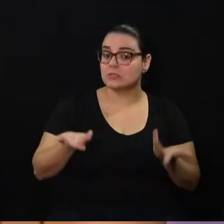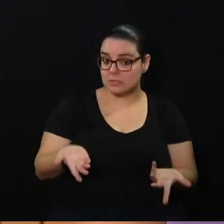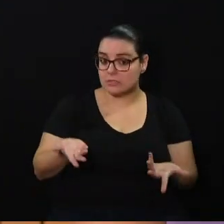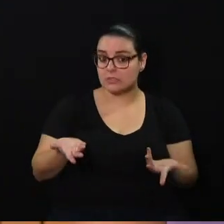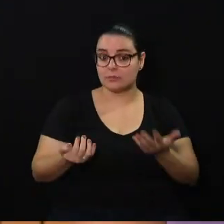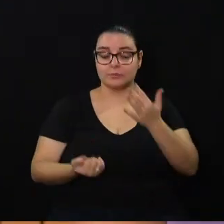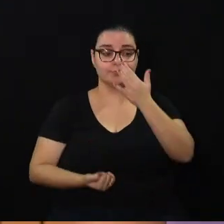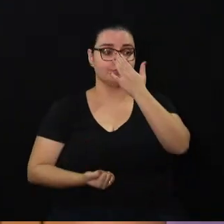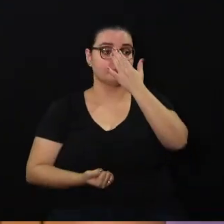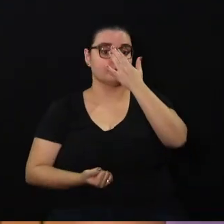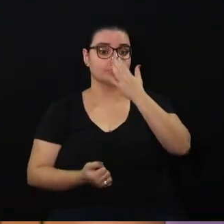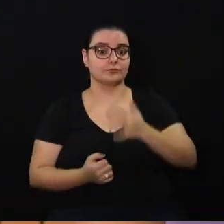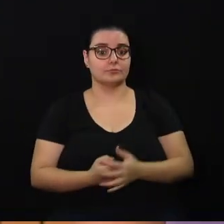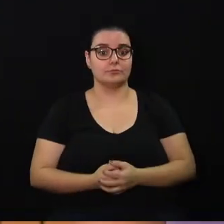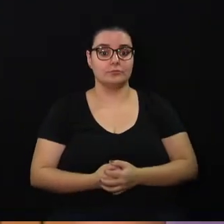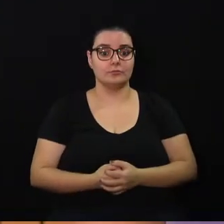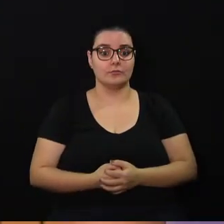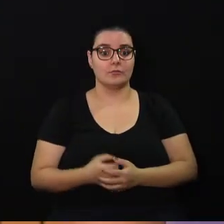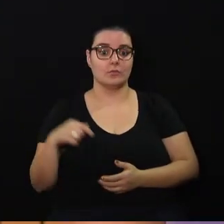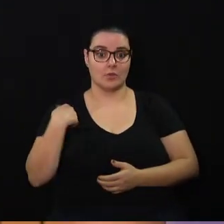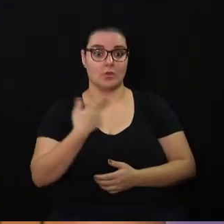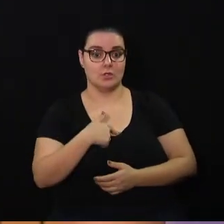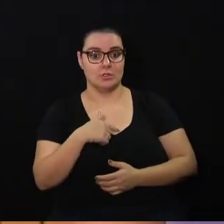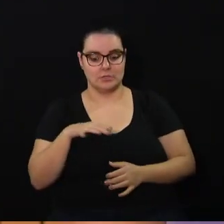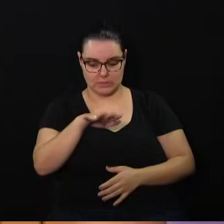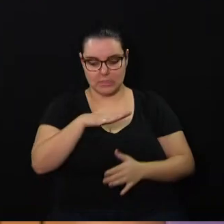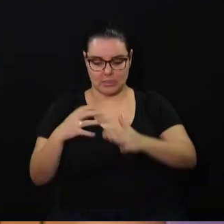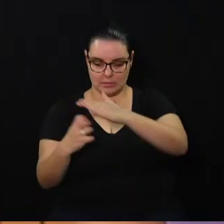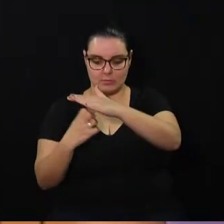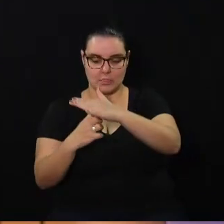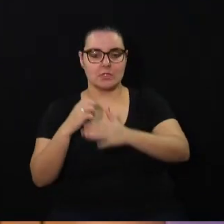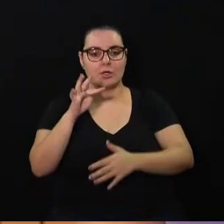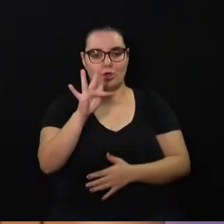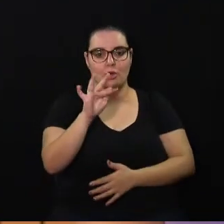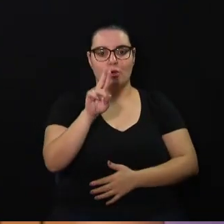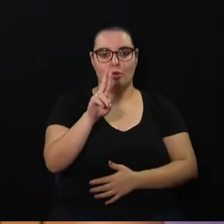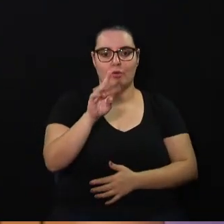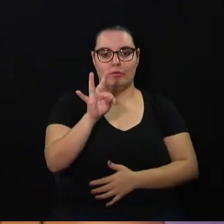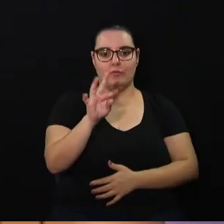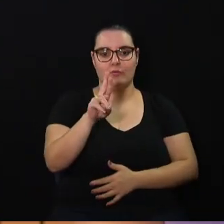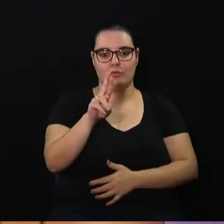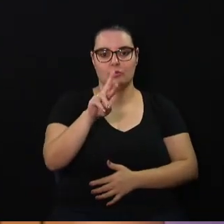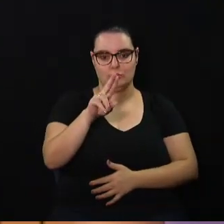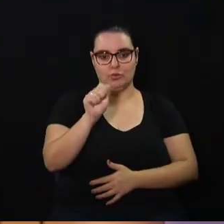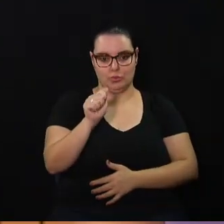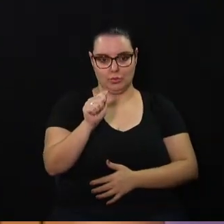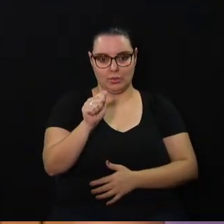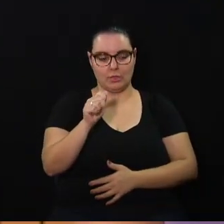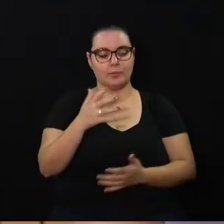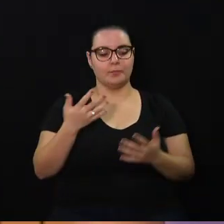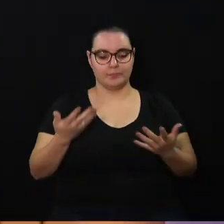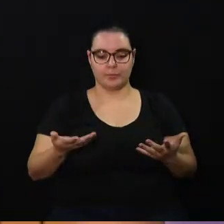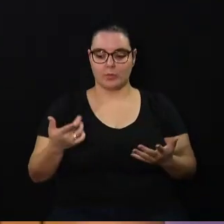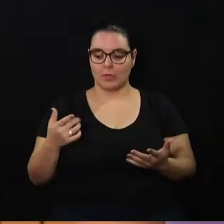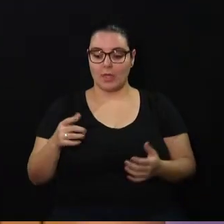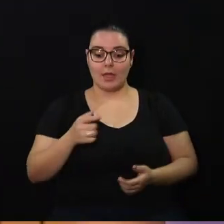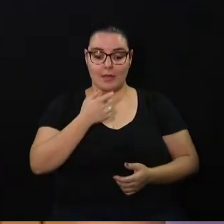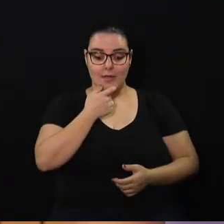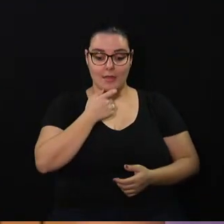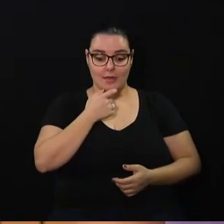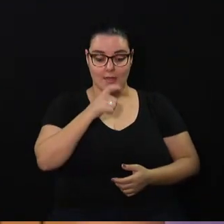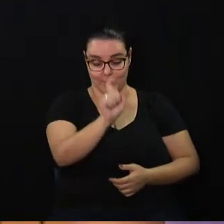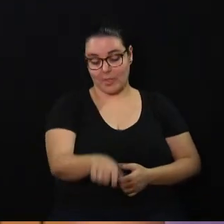enquanto o futuro a gente acredita muito nisso a criança ali é o foco ea gente acredita que é